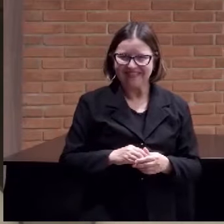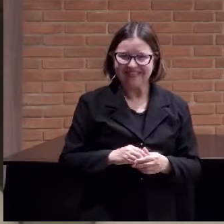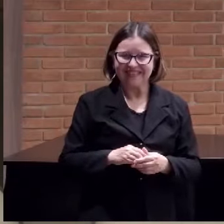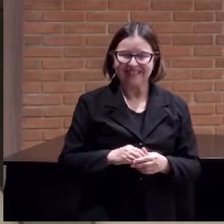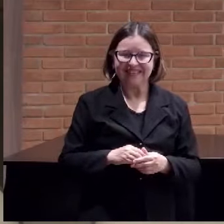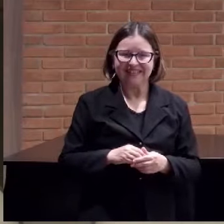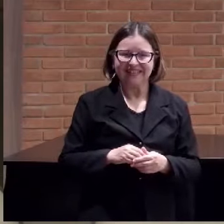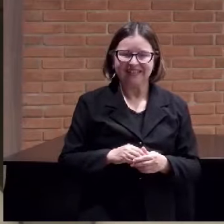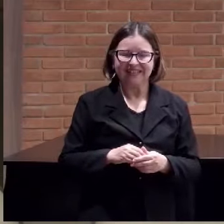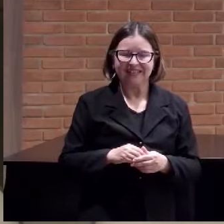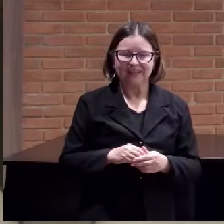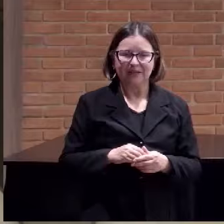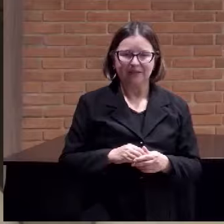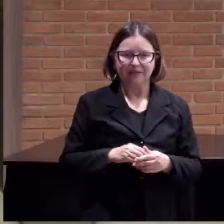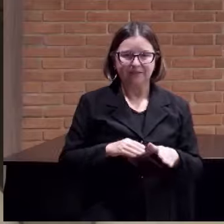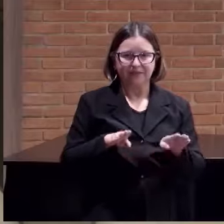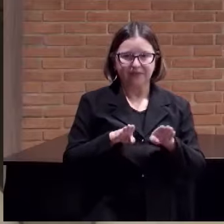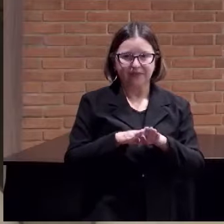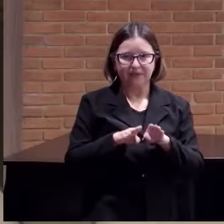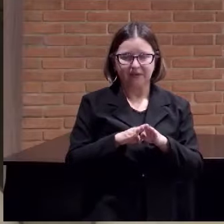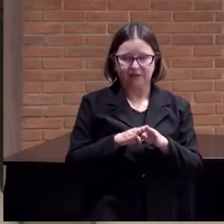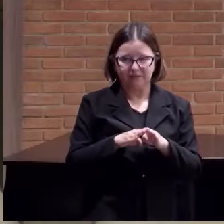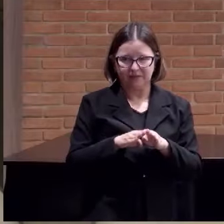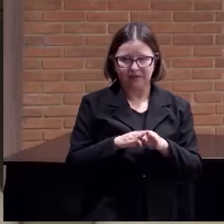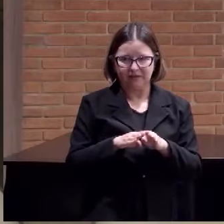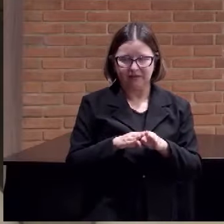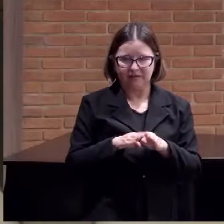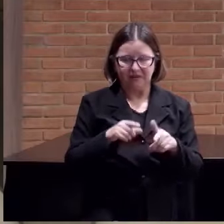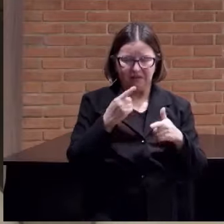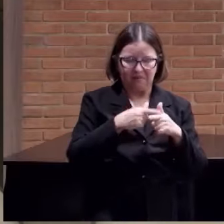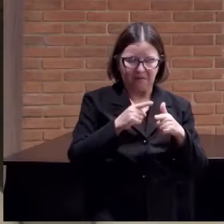A outra questão é a turbulência do mundo.